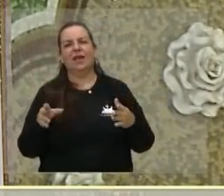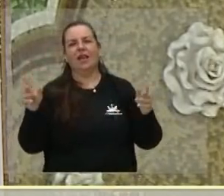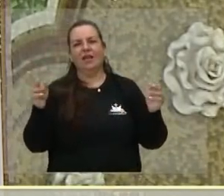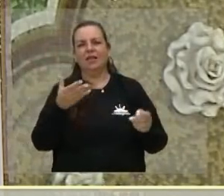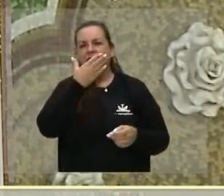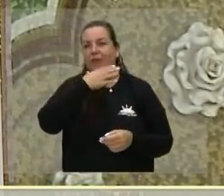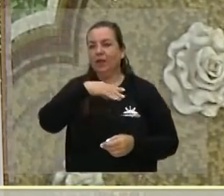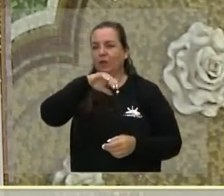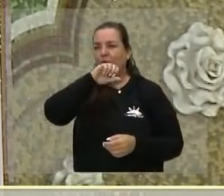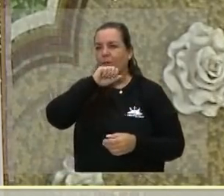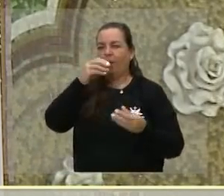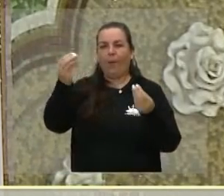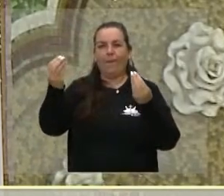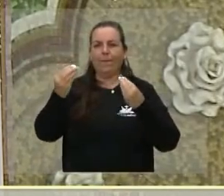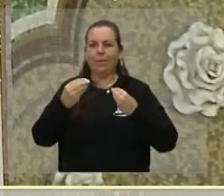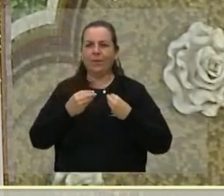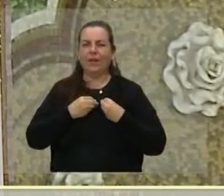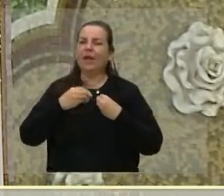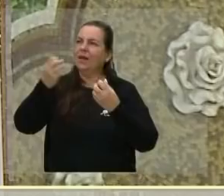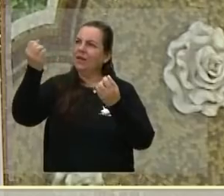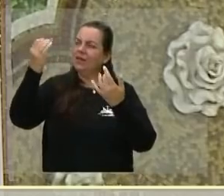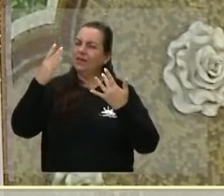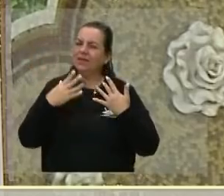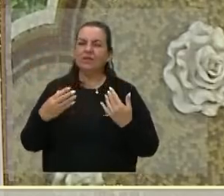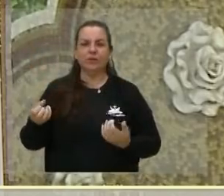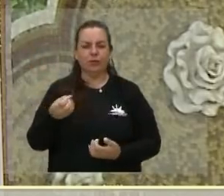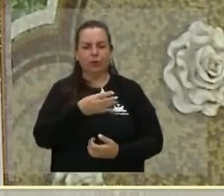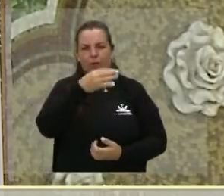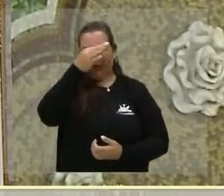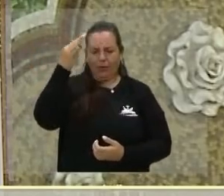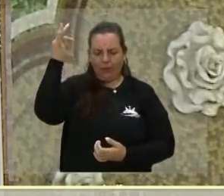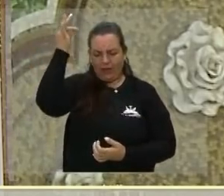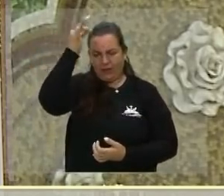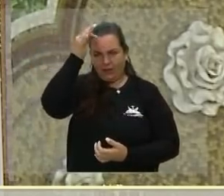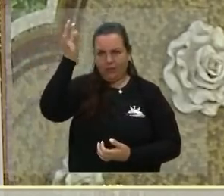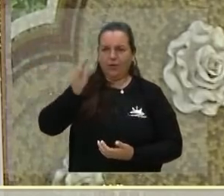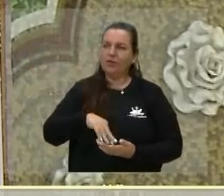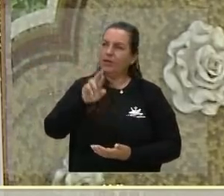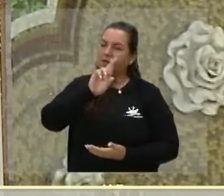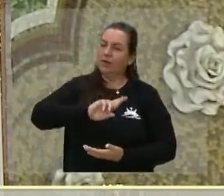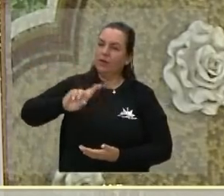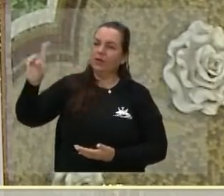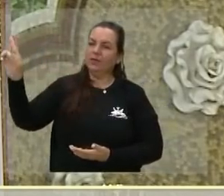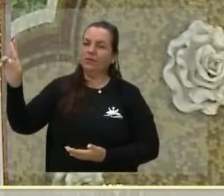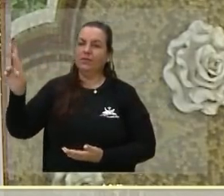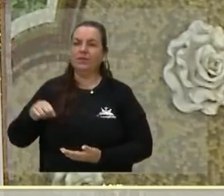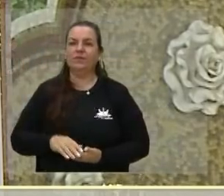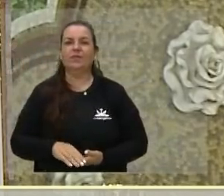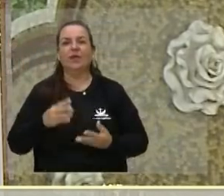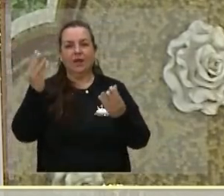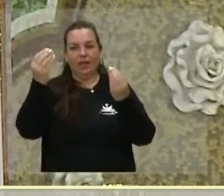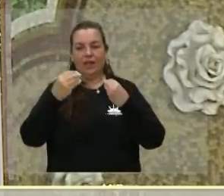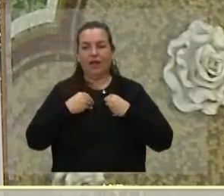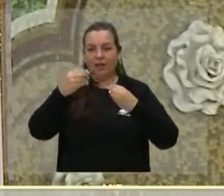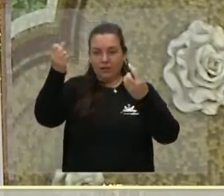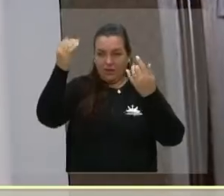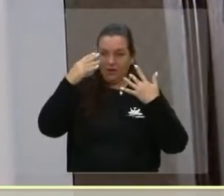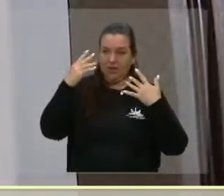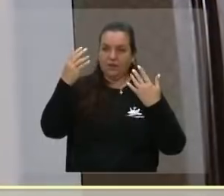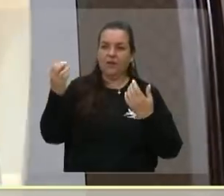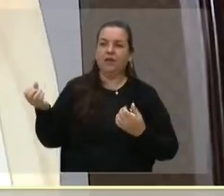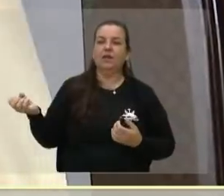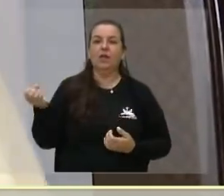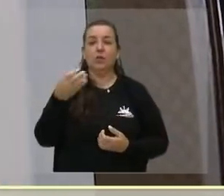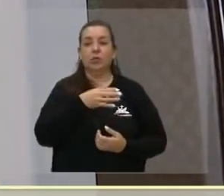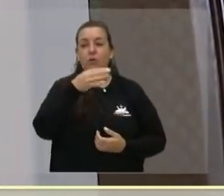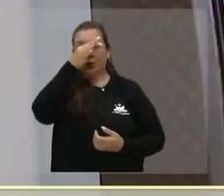espírito da desgraça de um povo vendendo a capital dos a graça